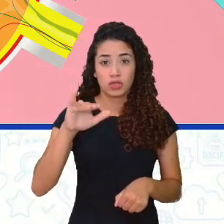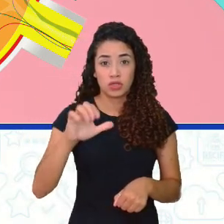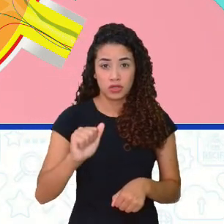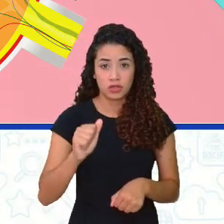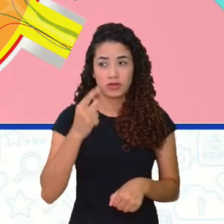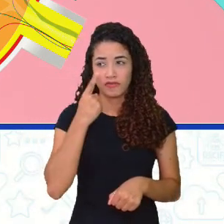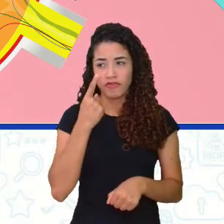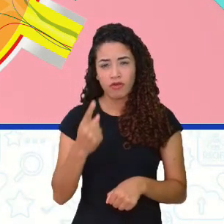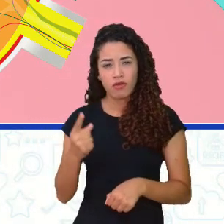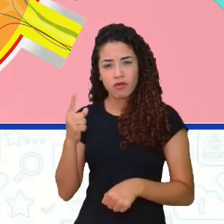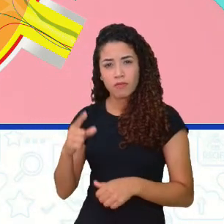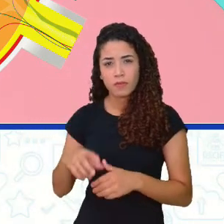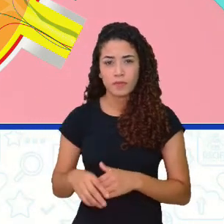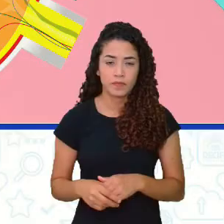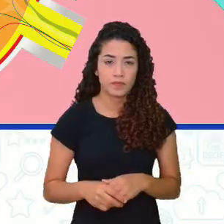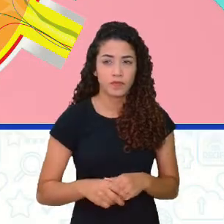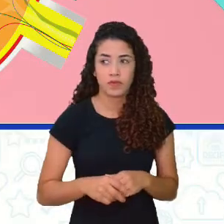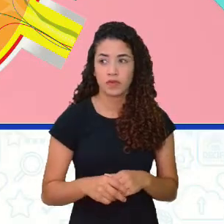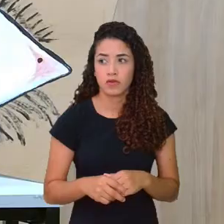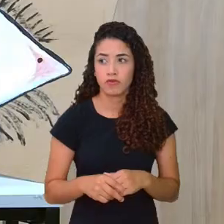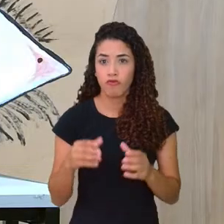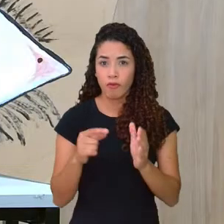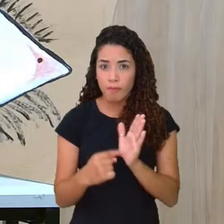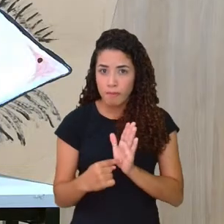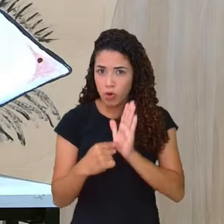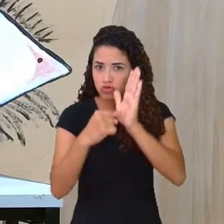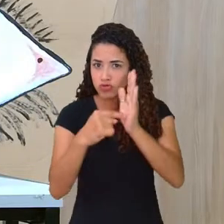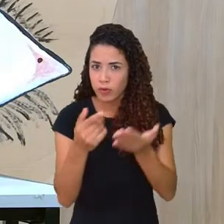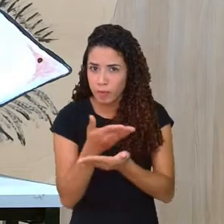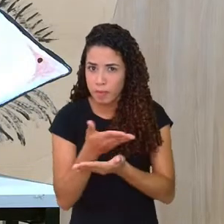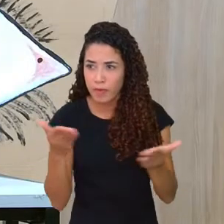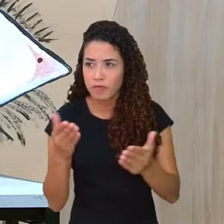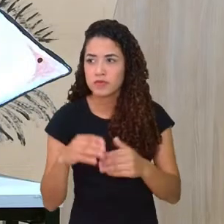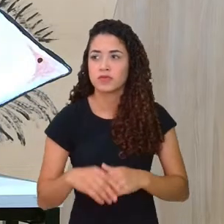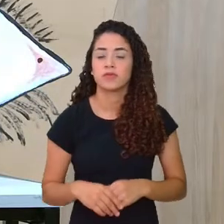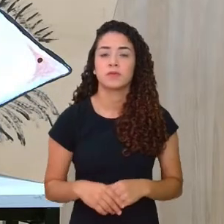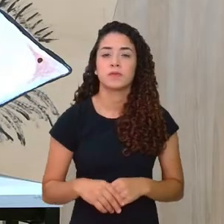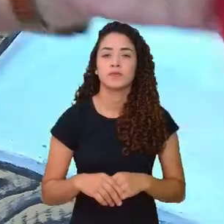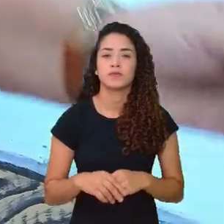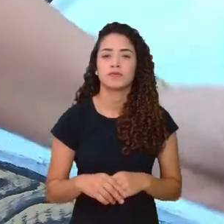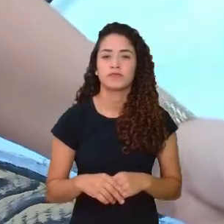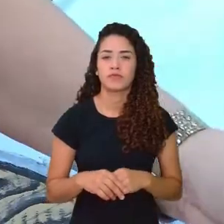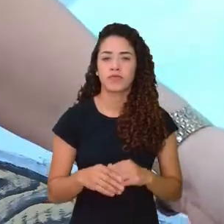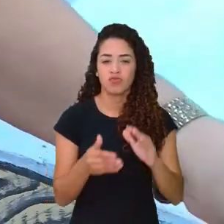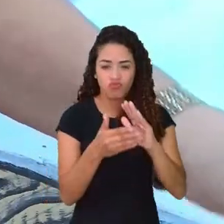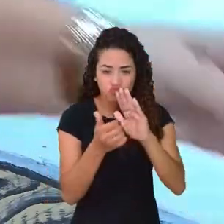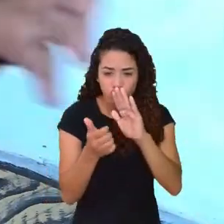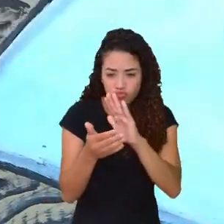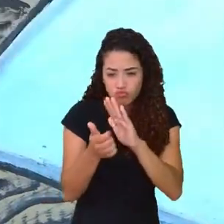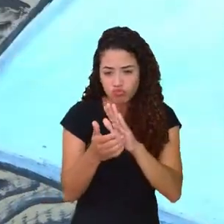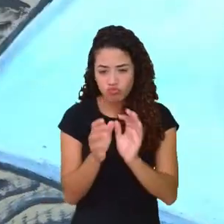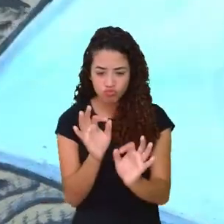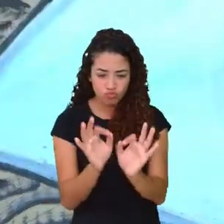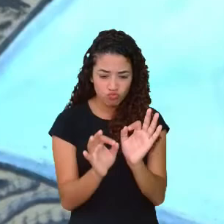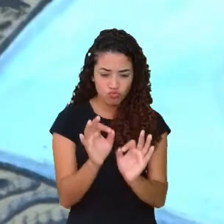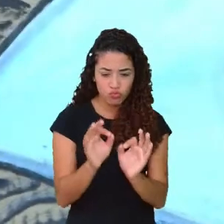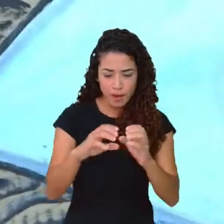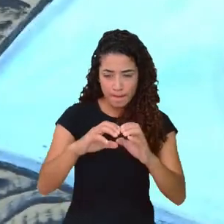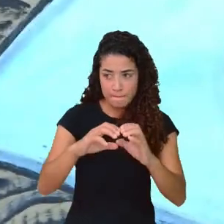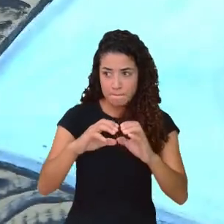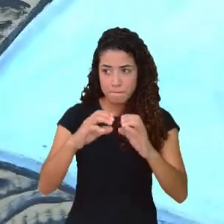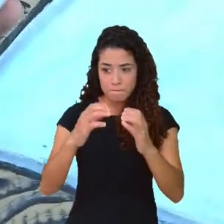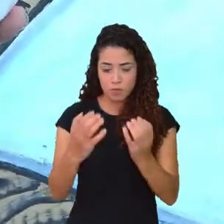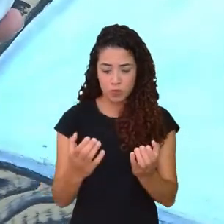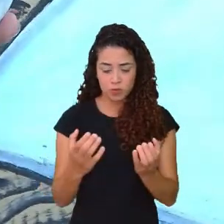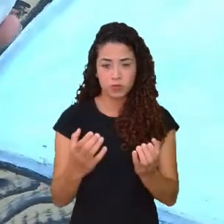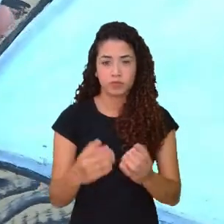né? Olha o que eu vou fazer agora para mostrar aqui a vocês. Vamos lá? Tirando aqui essa parte. Vamos ver o